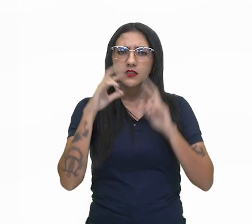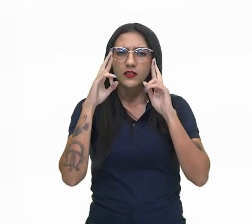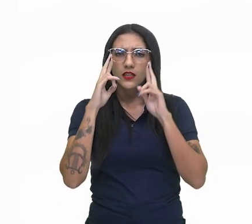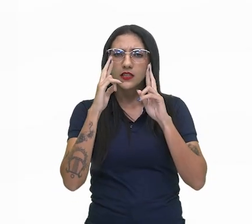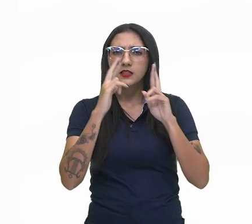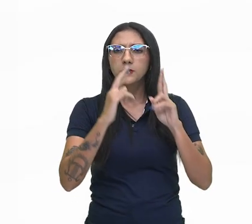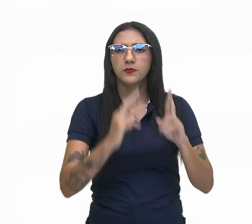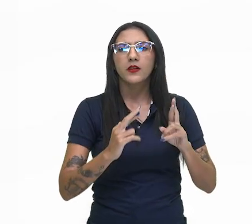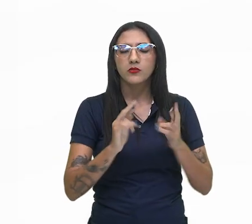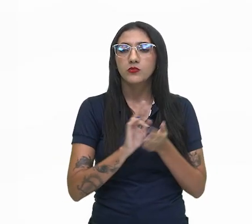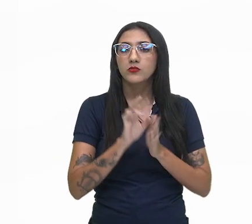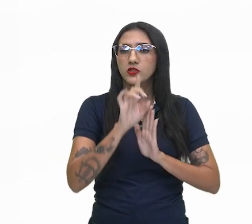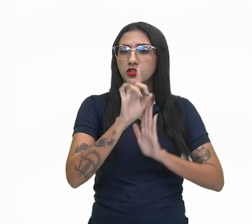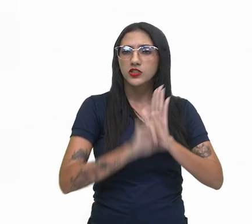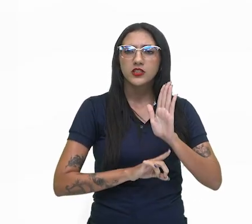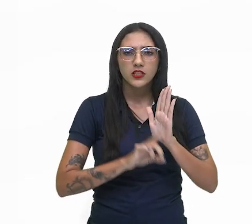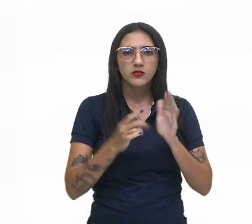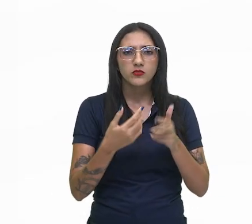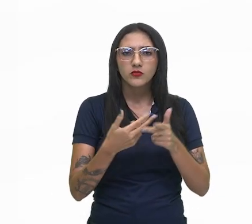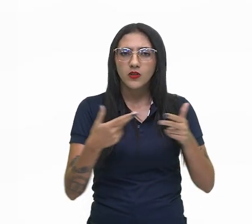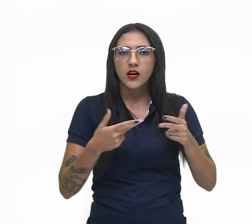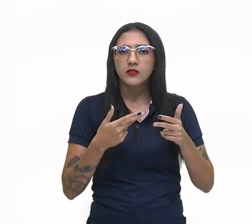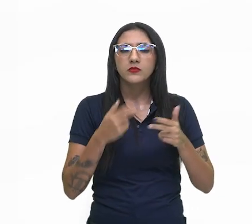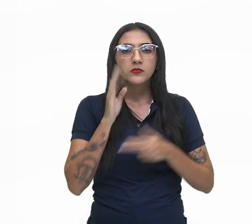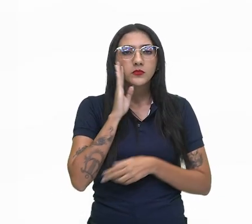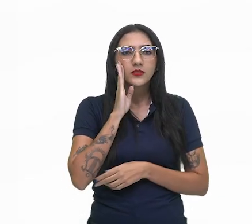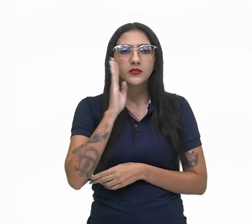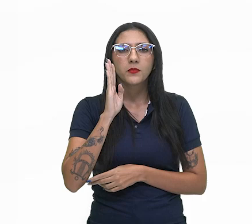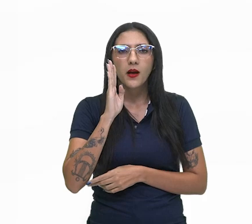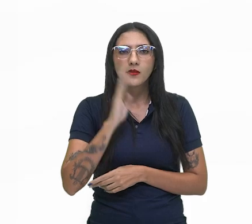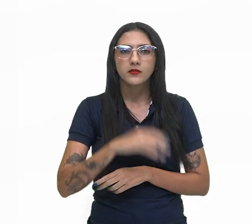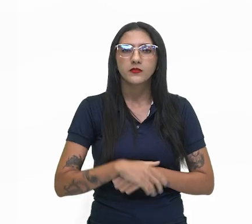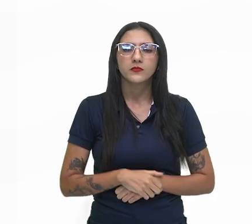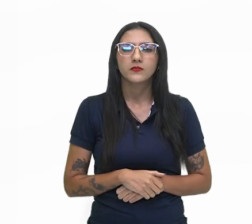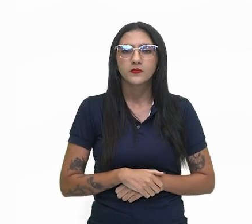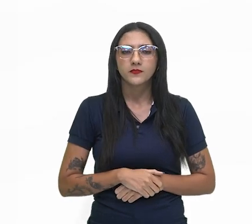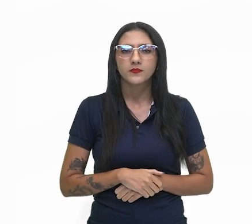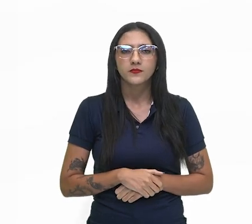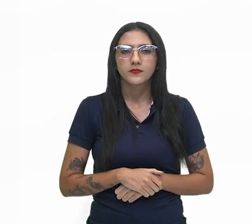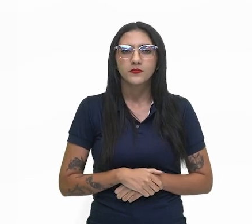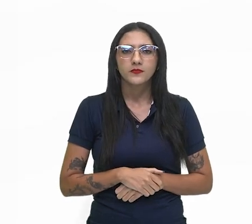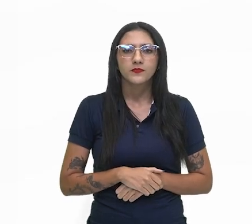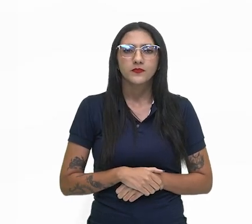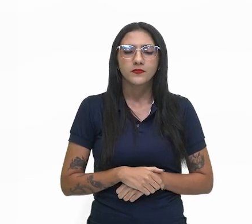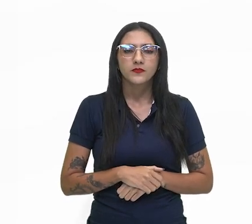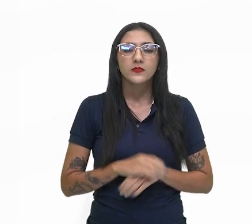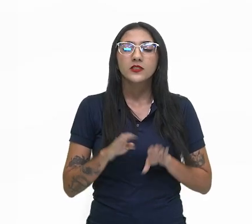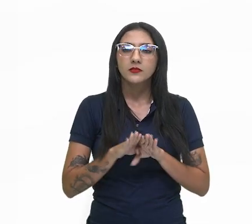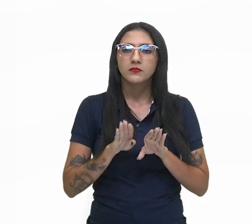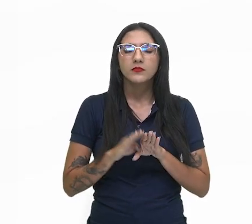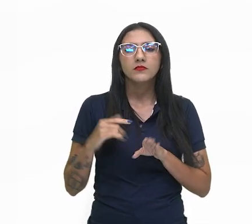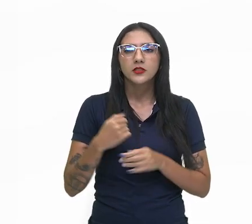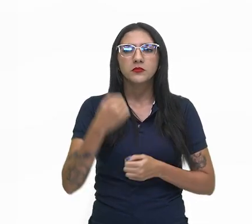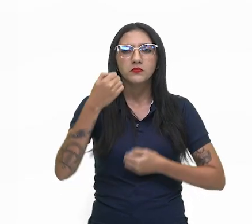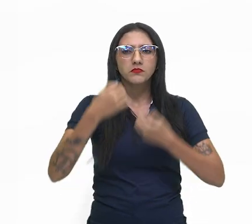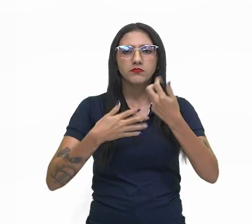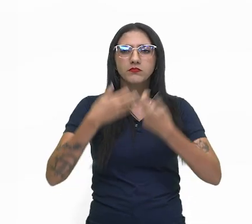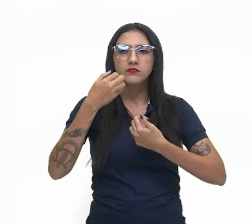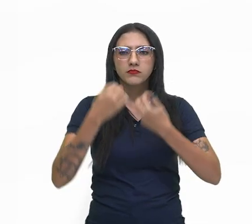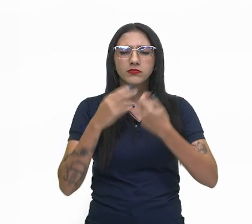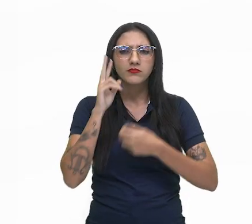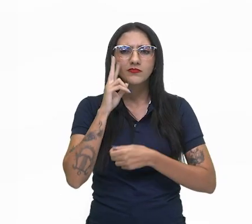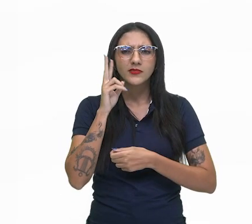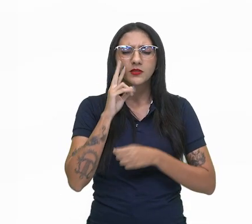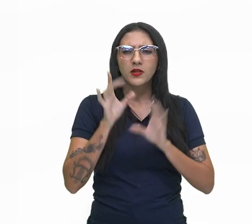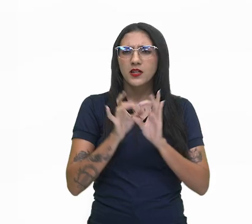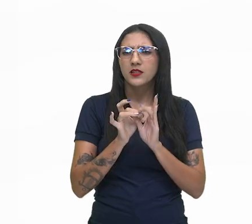respeito aos direitos fundamentais. Né? Nós estamos falando ali da